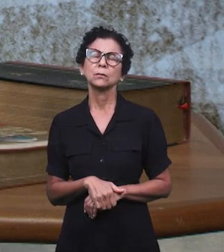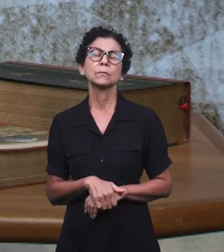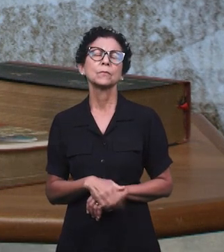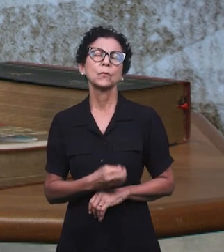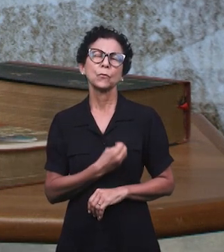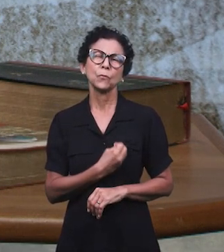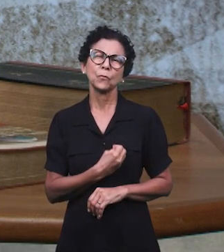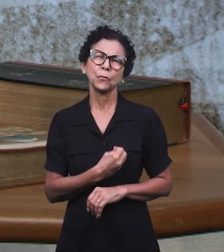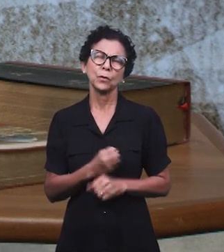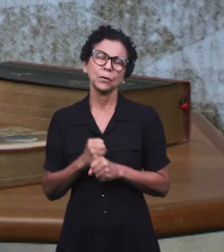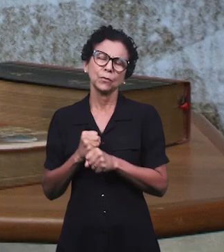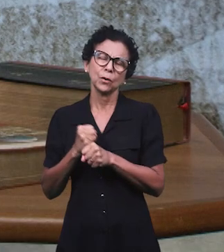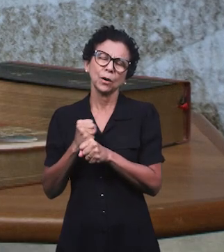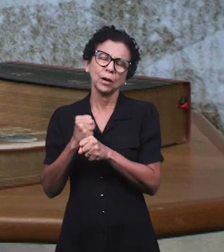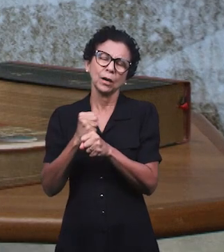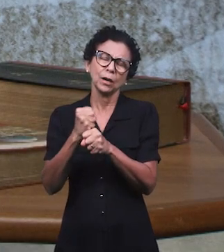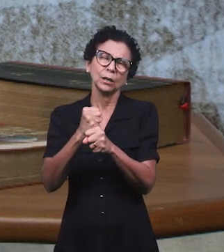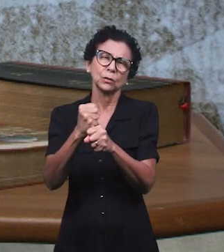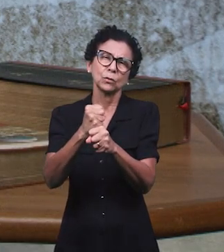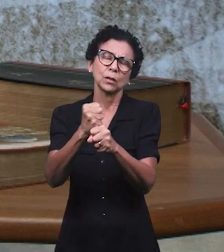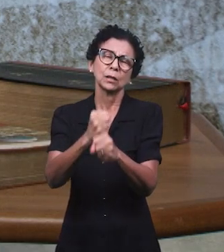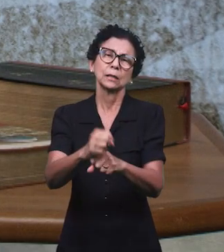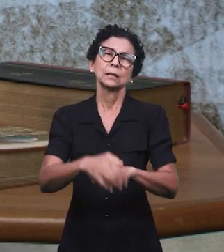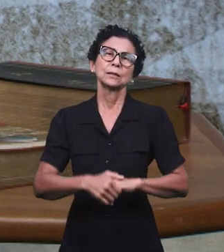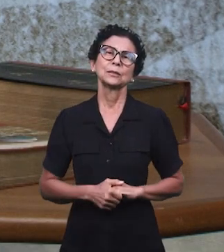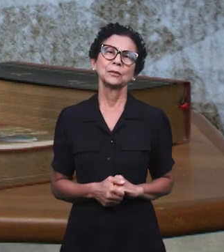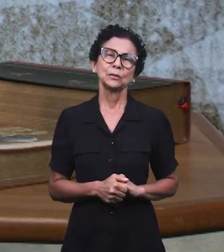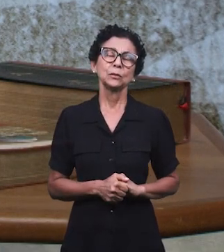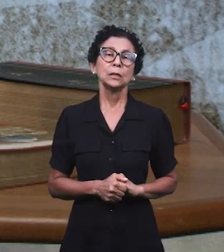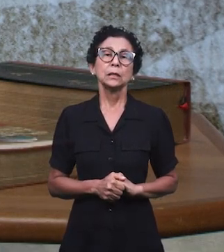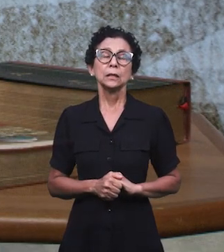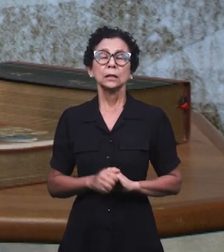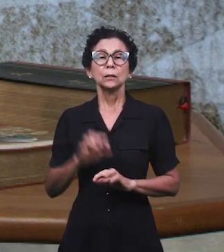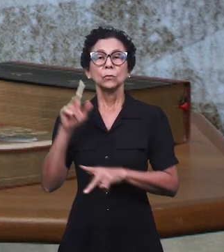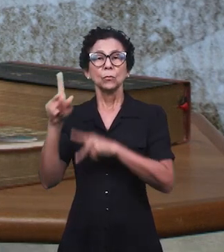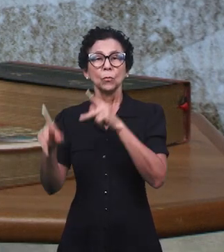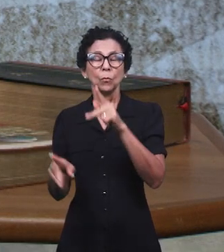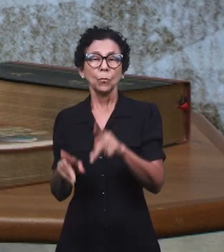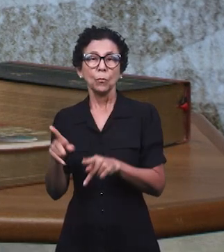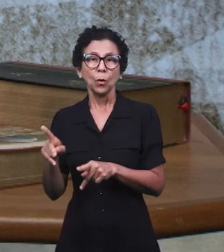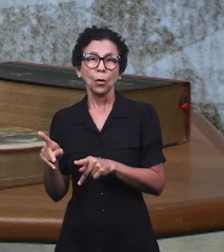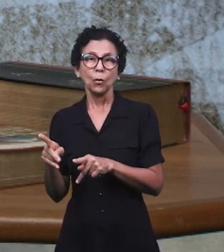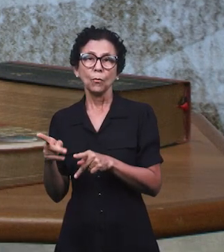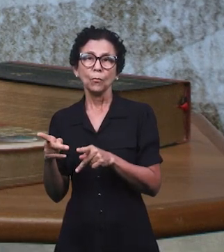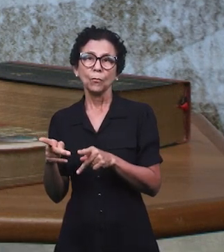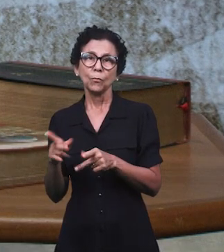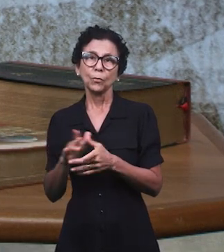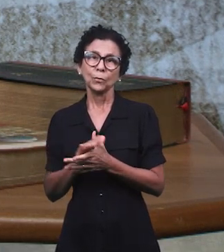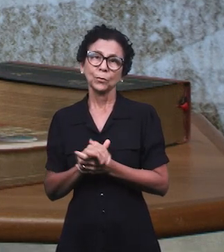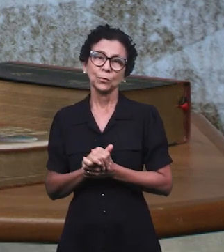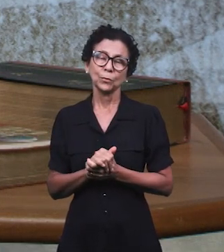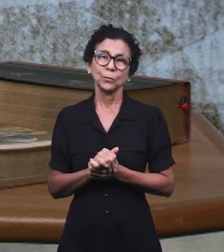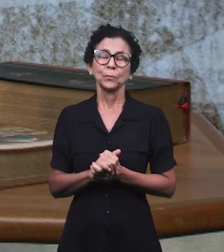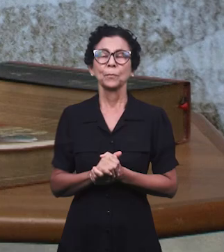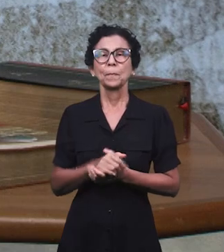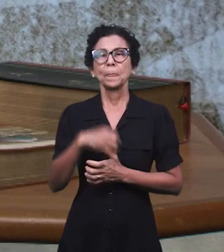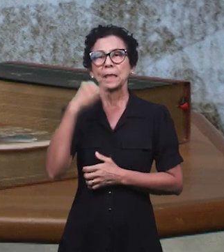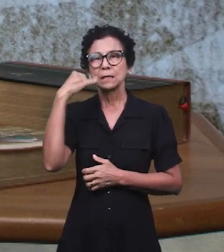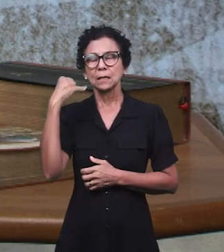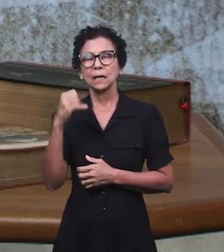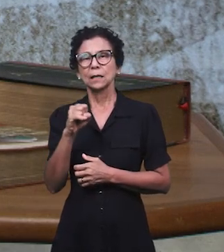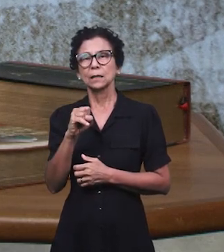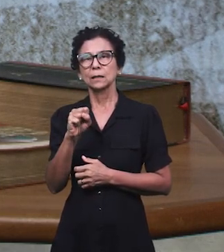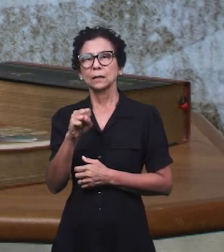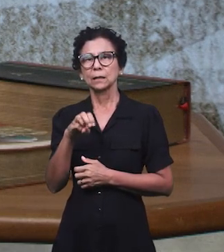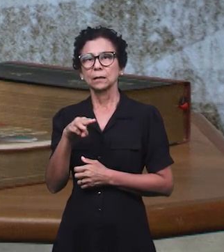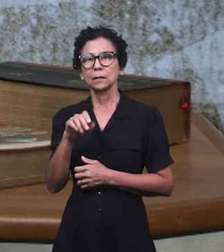e foi congregado ao seu povo. E sepultaram-no Isaque e Ismael, seus filhos, na